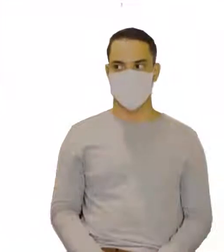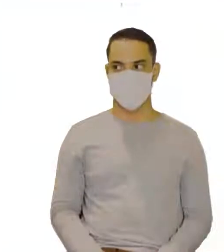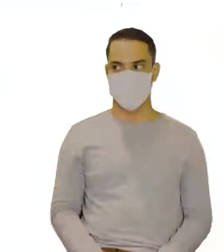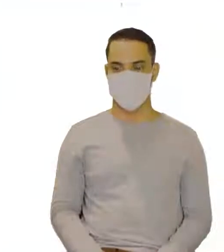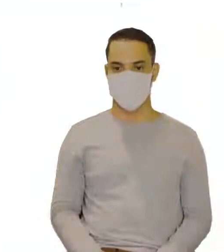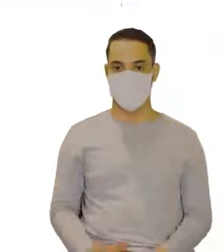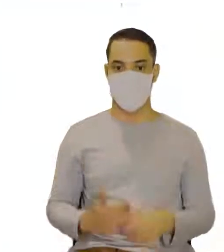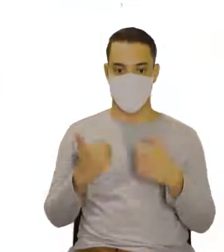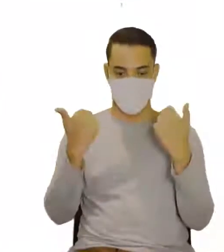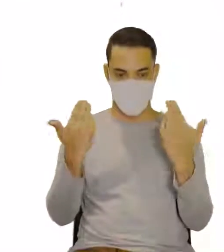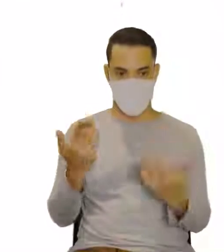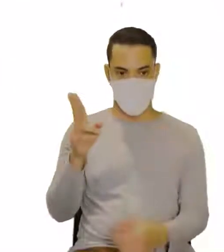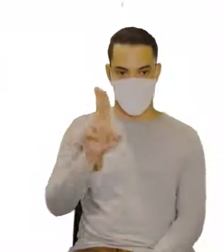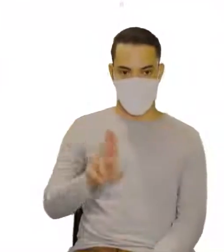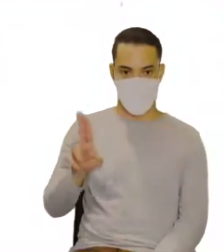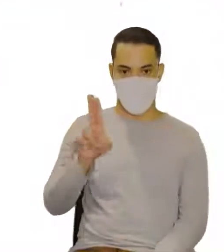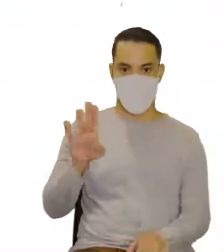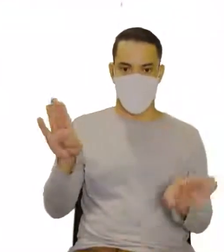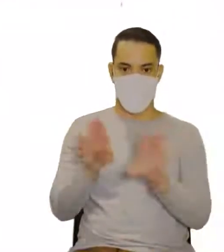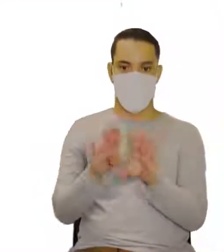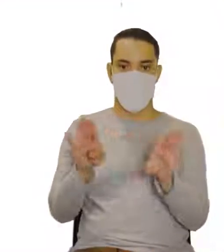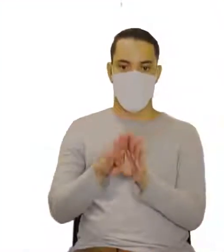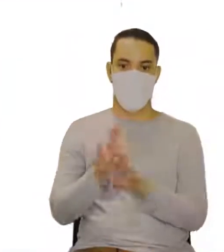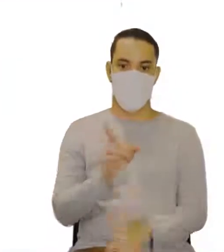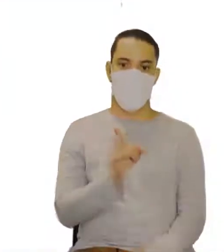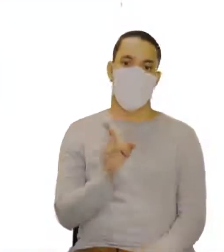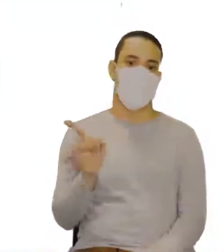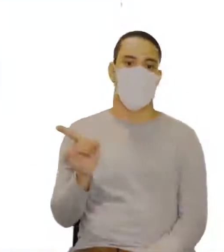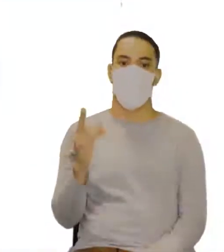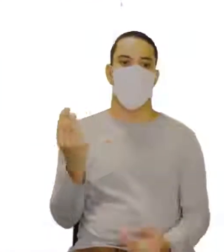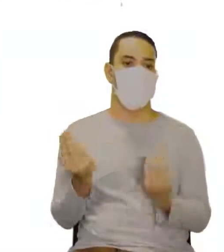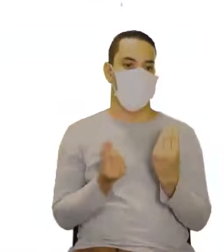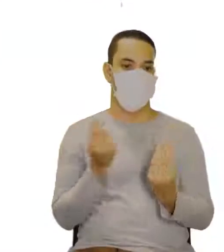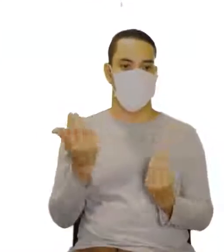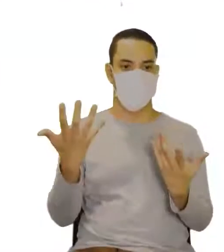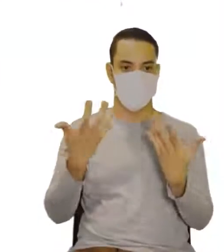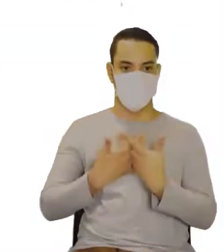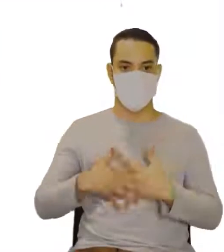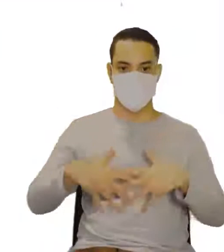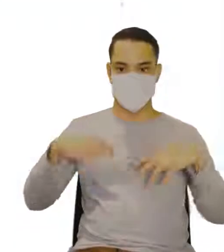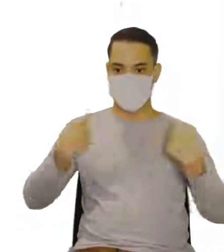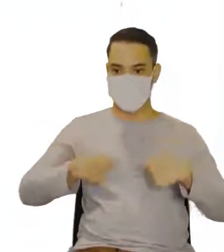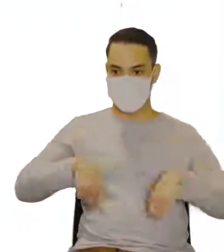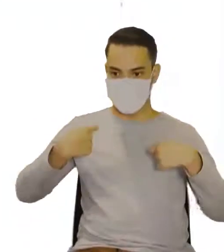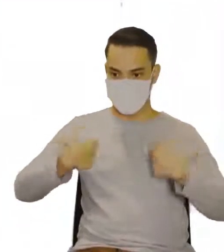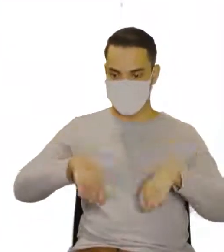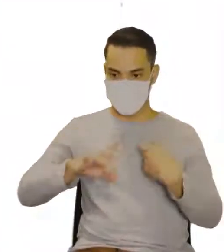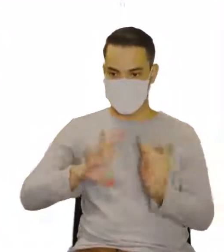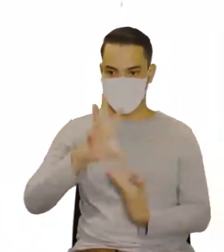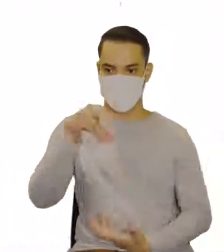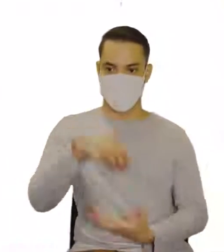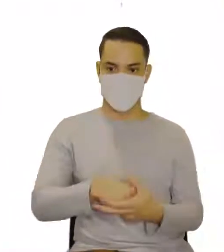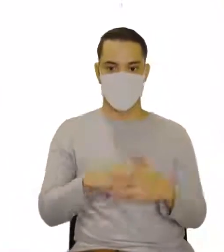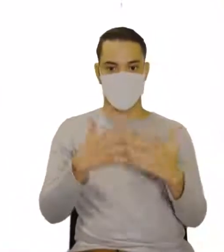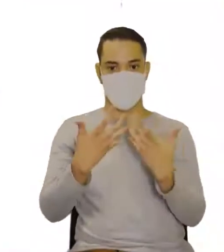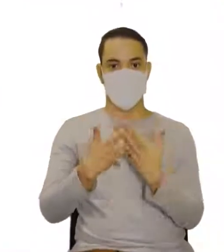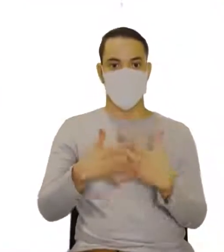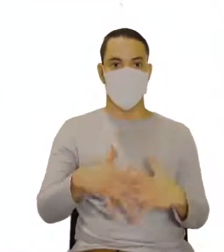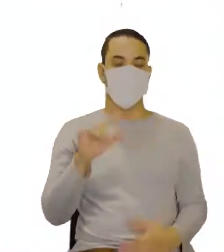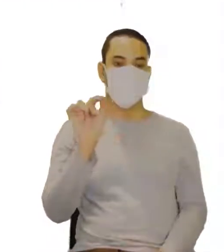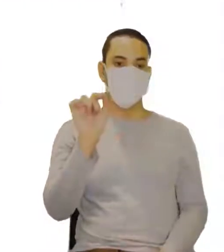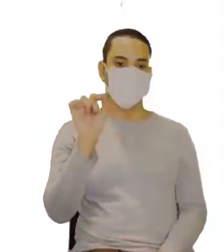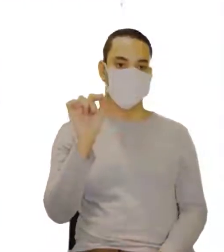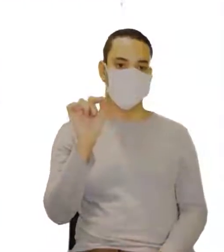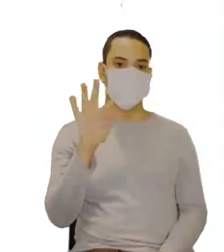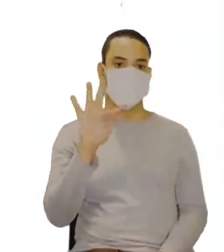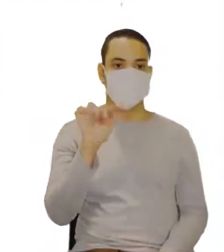Pessoal, olha só, utiliza-se esta configuração quando o circuito necessita, no seu funcionamento, de uma